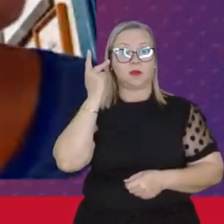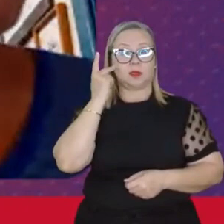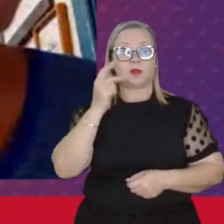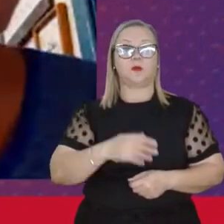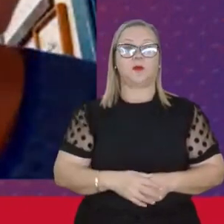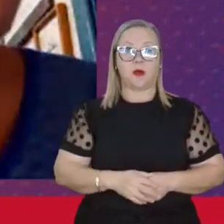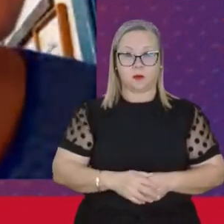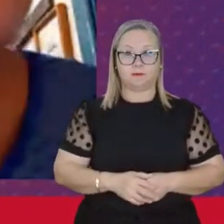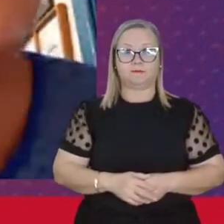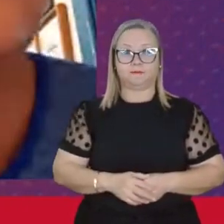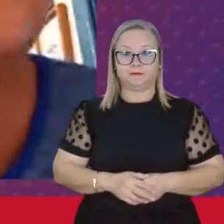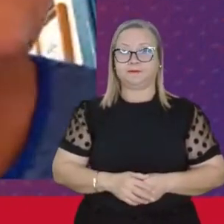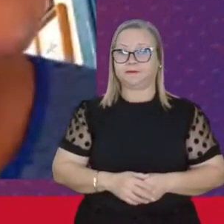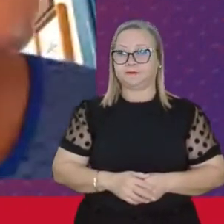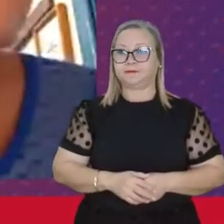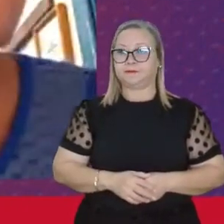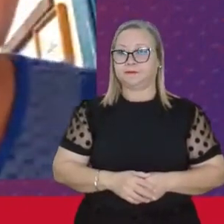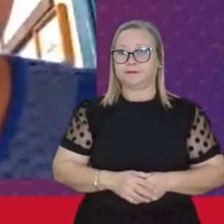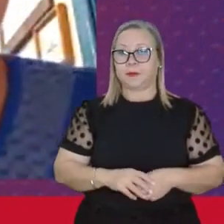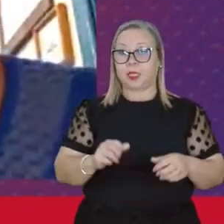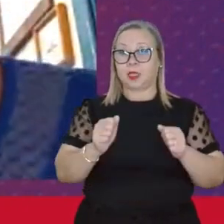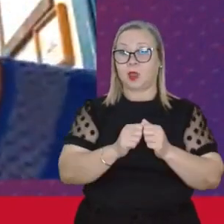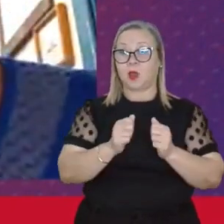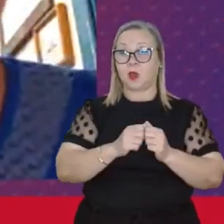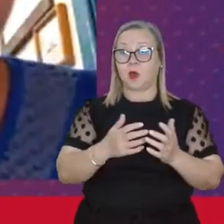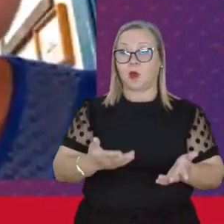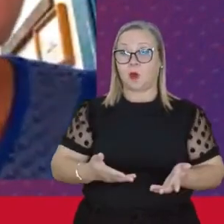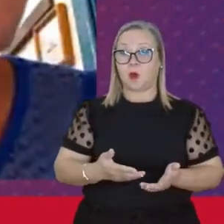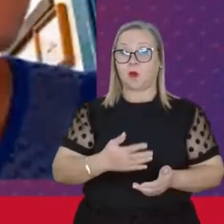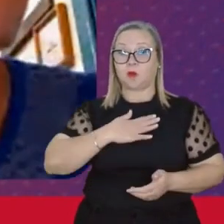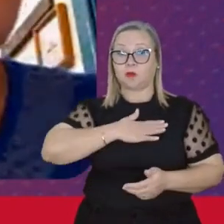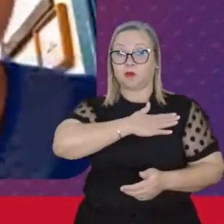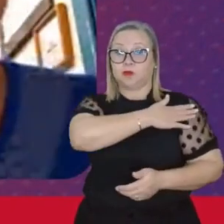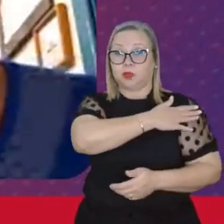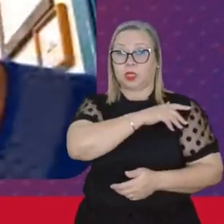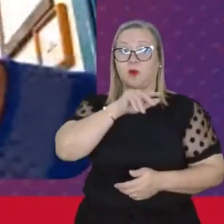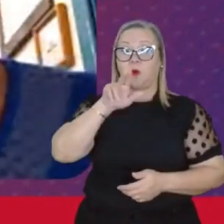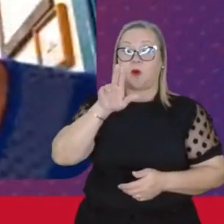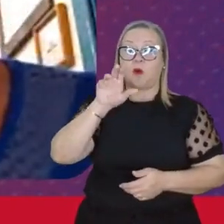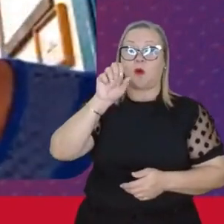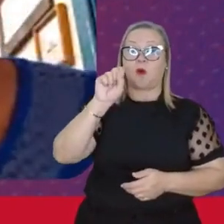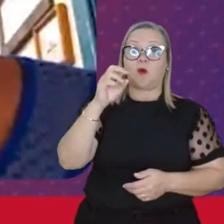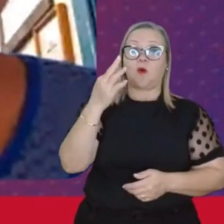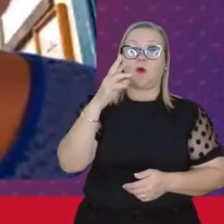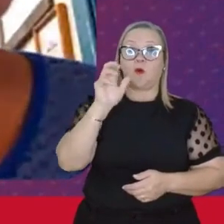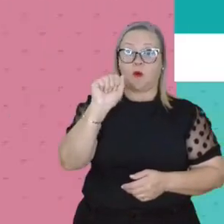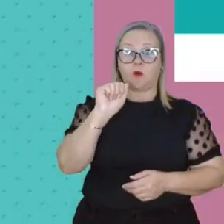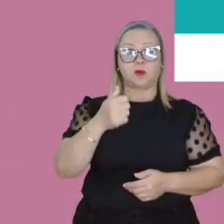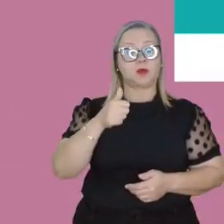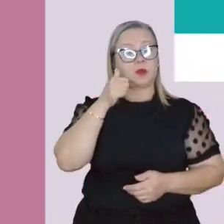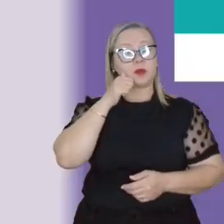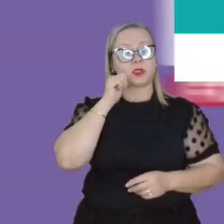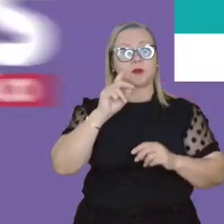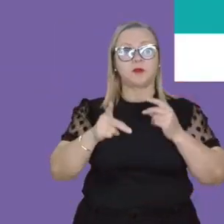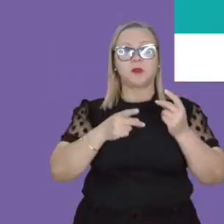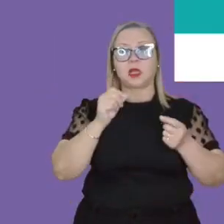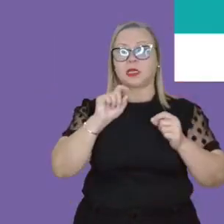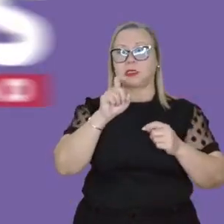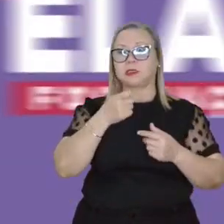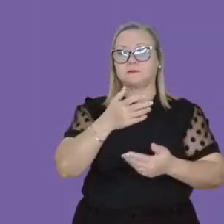de Carlos Alberto Brilhante Ustra. Então, são algumas das mulheres que eu digo que são